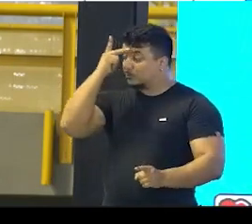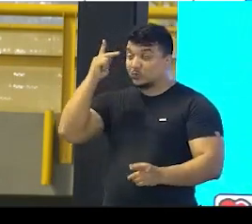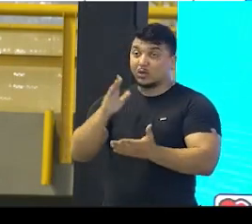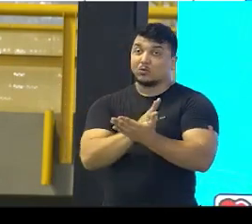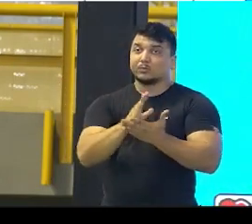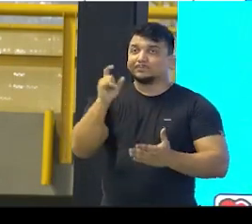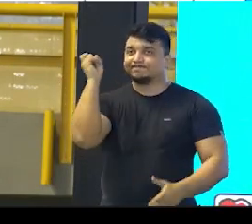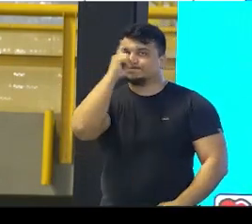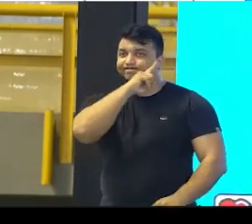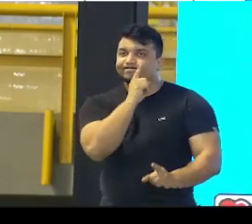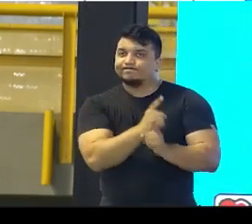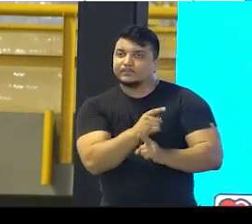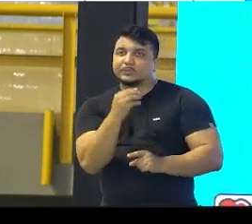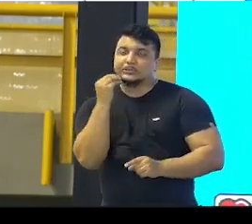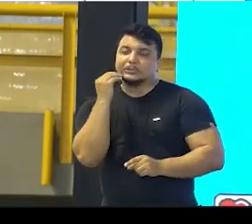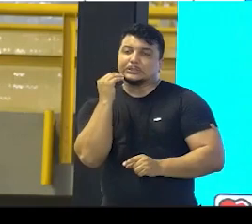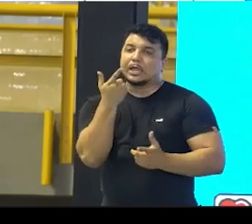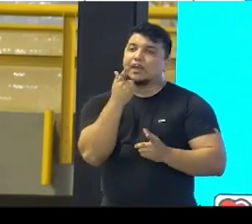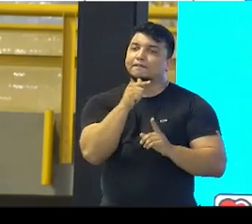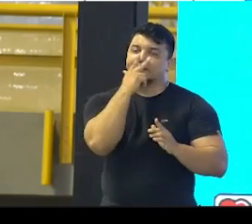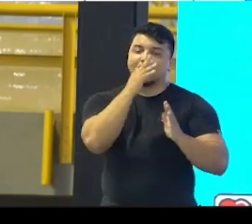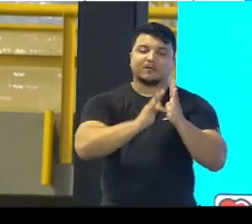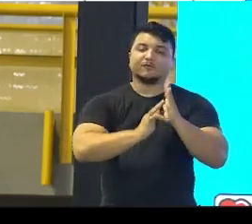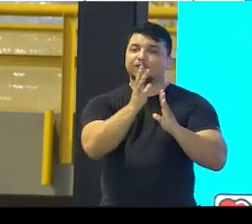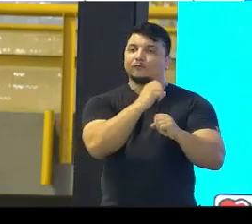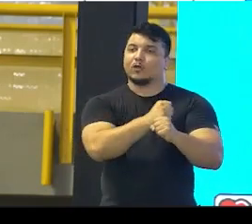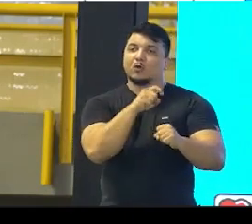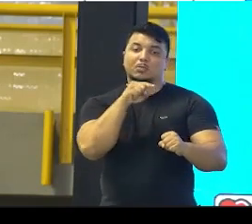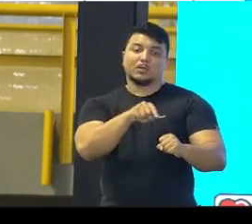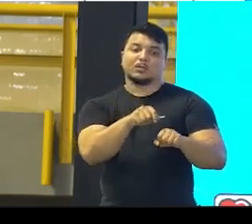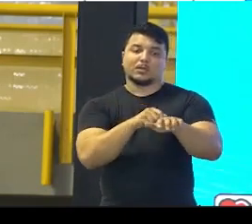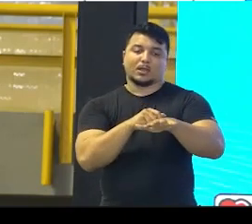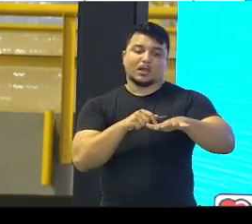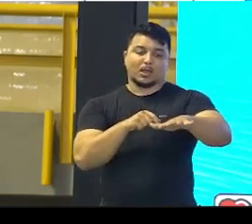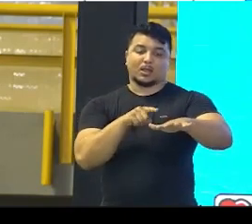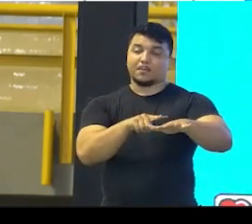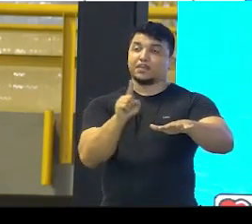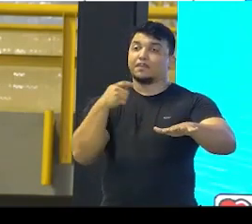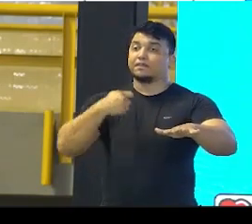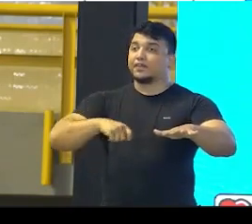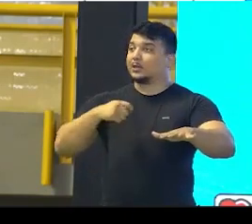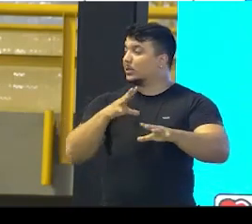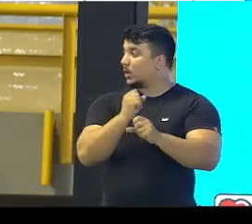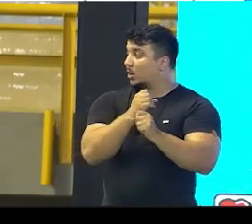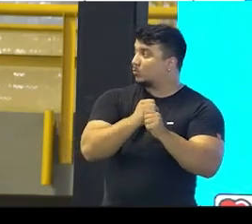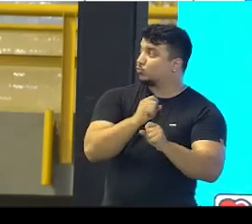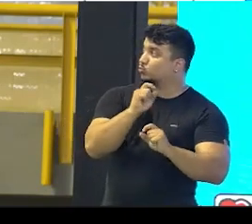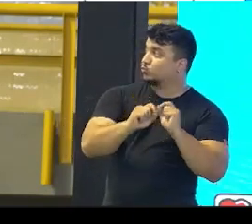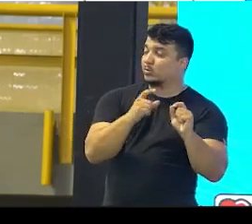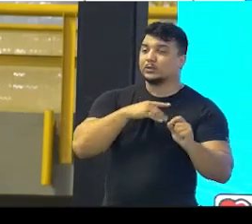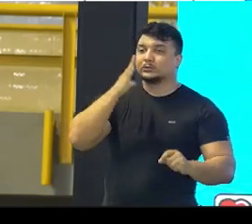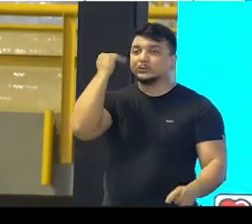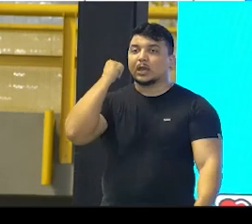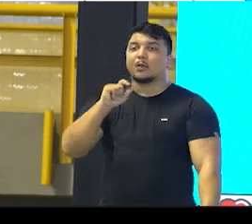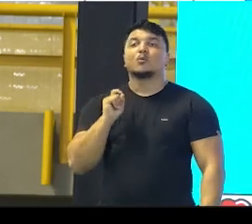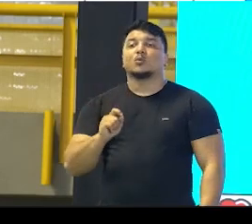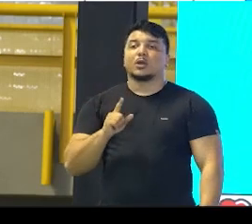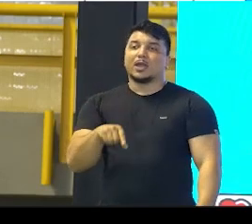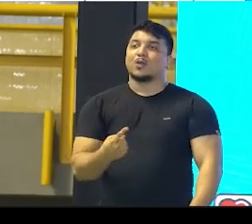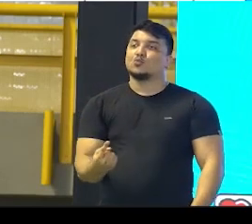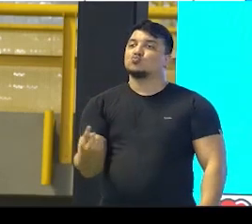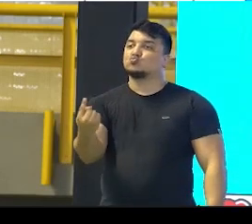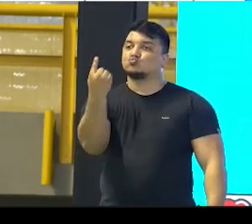professor, assim também é muito fácil. Exatamente, é isso que eu quero. Eu quero que fique de uma forma que você